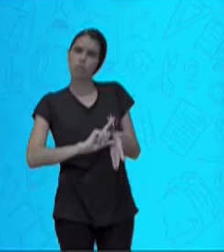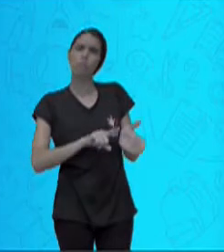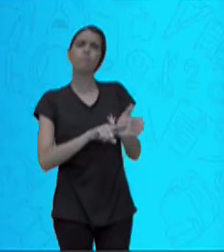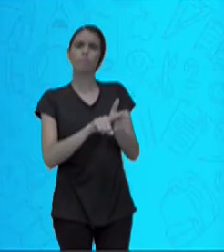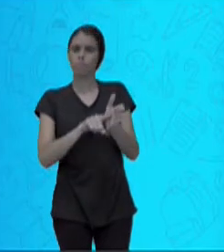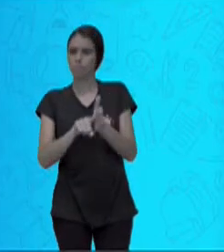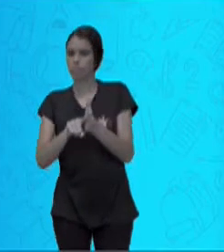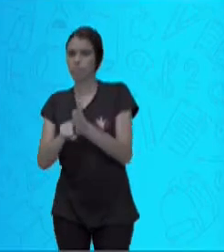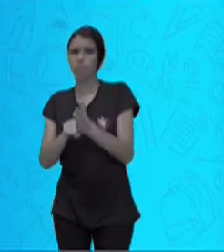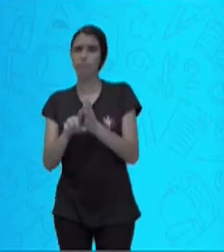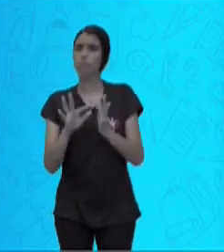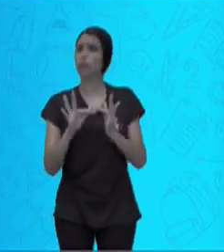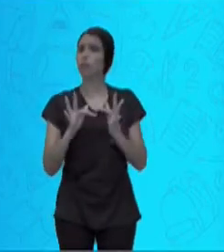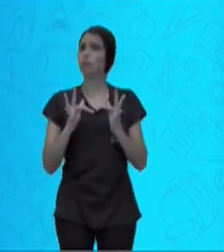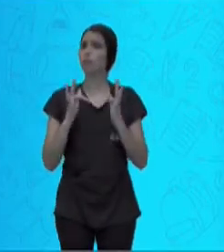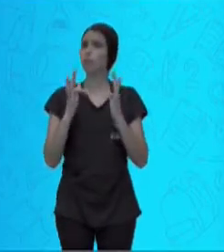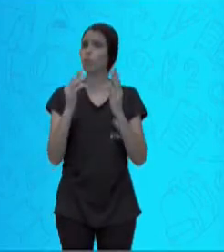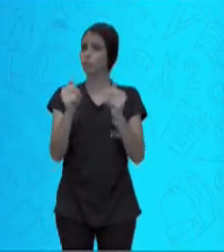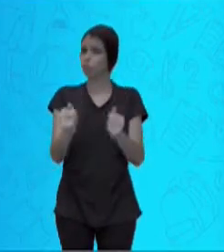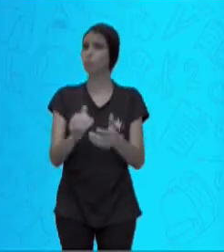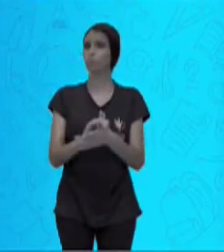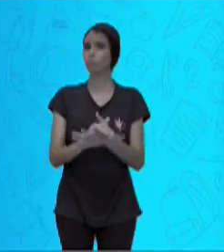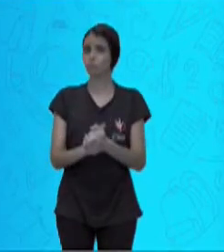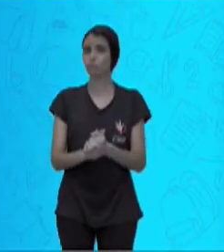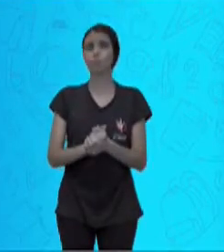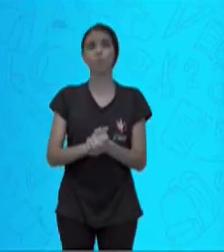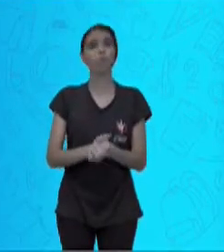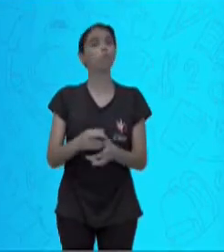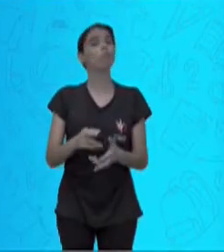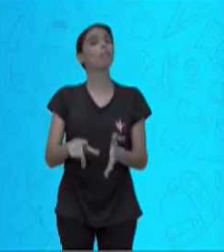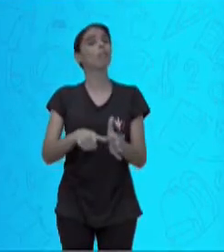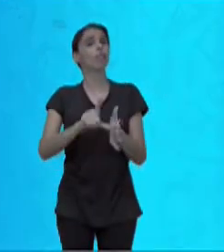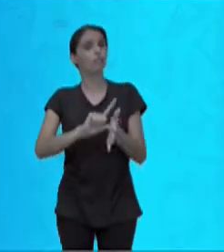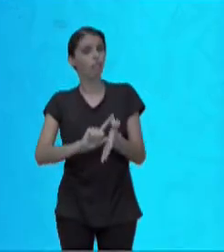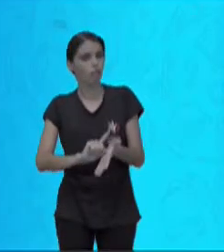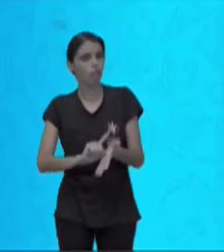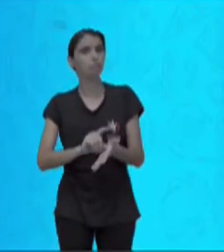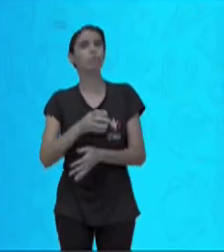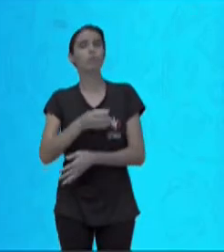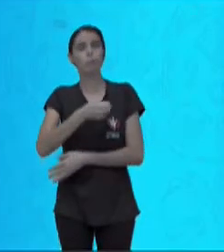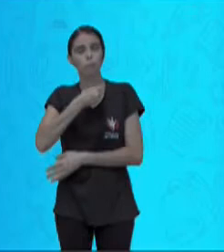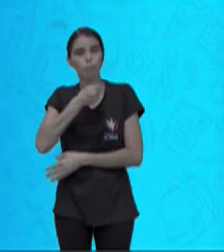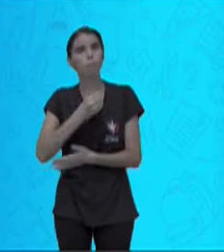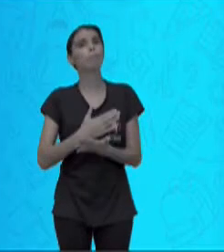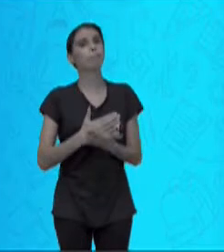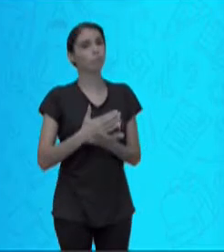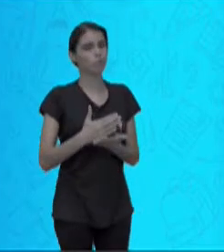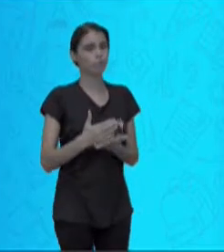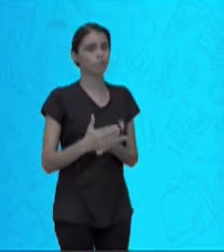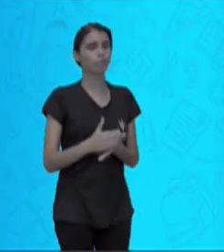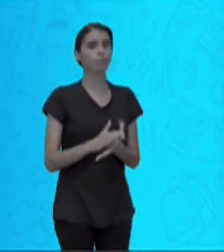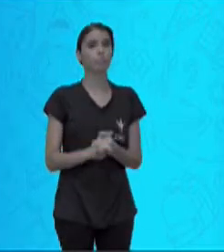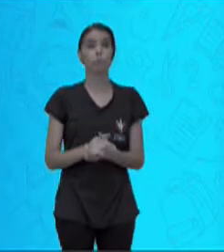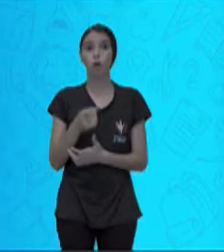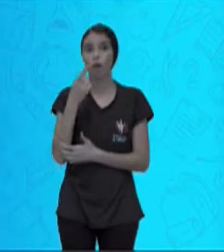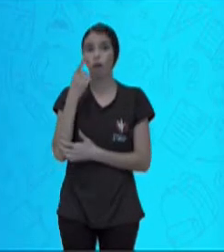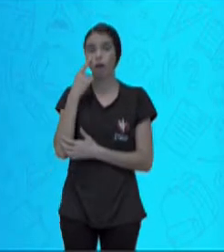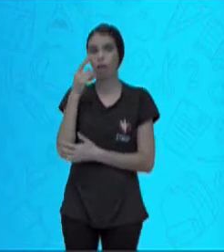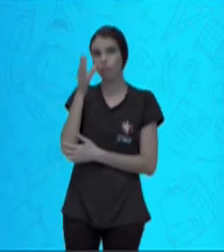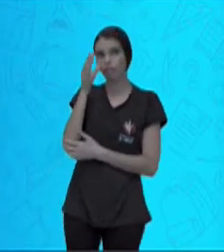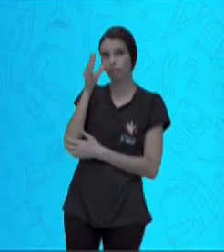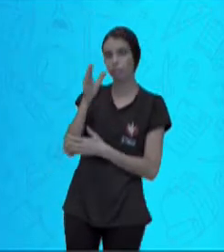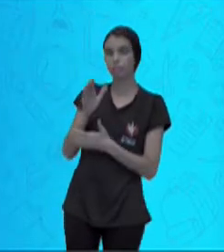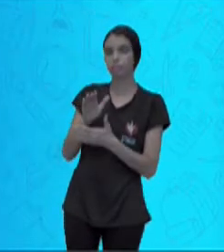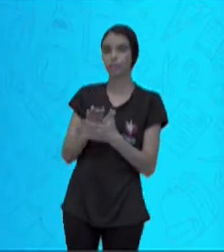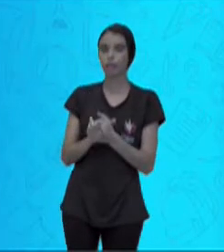que você faz antes de iniciar a entrevista. Vamos acompanhar. A elaboração prévia a respeito